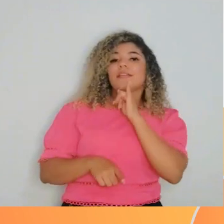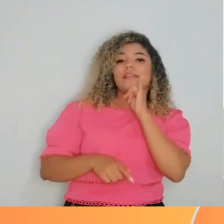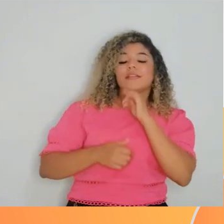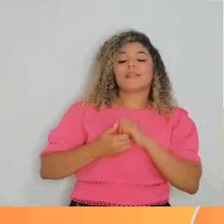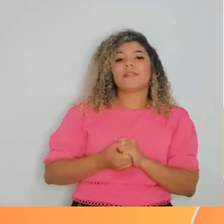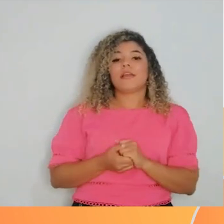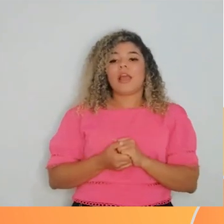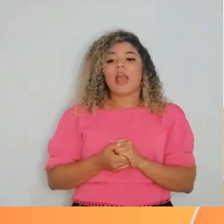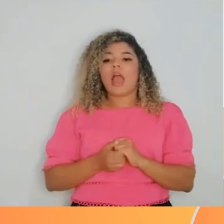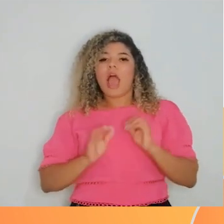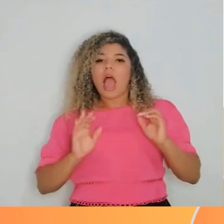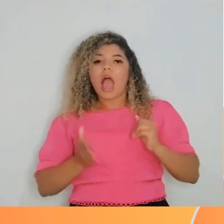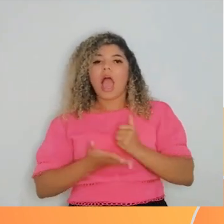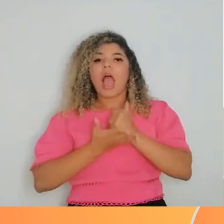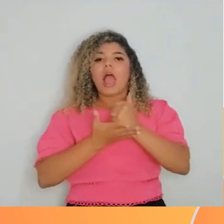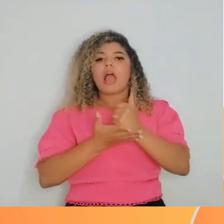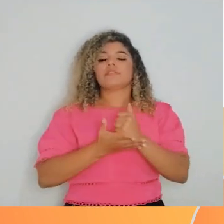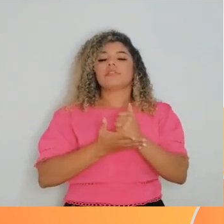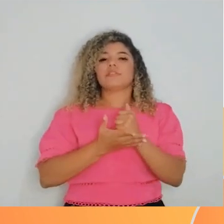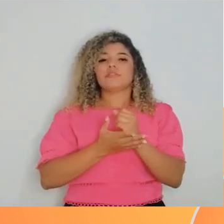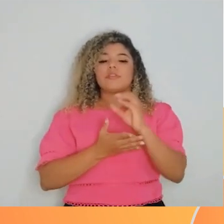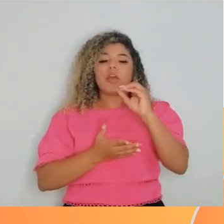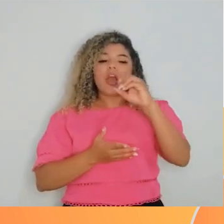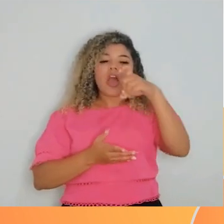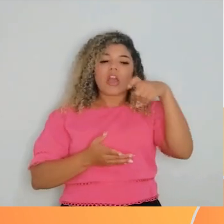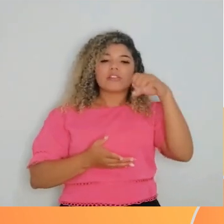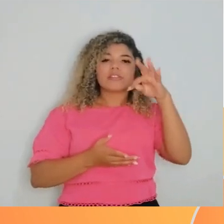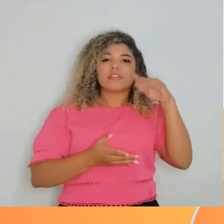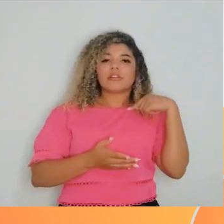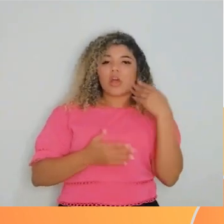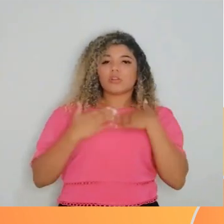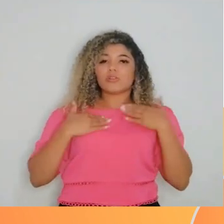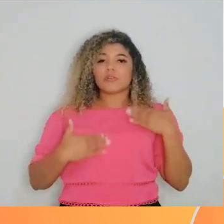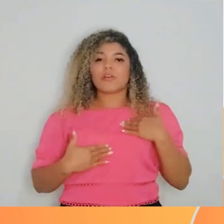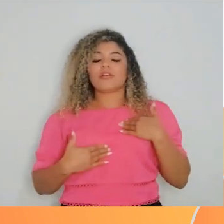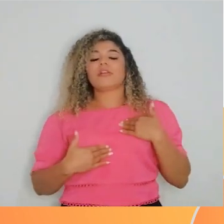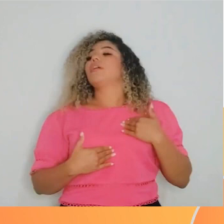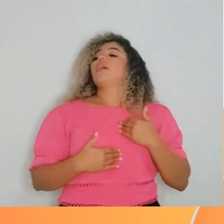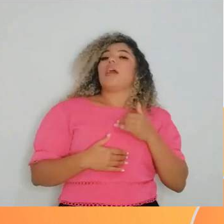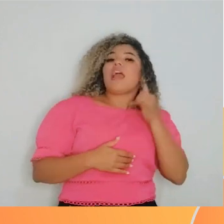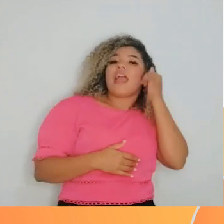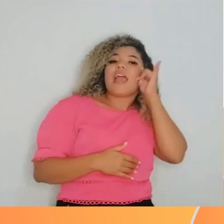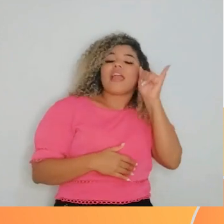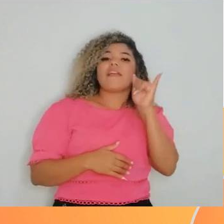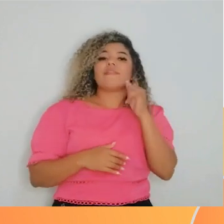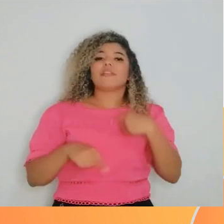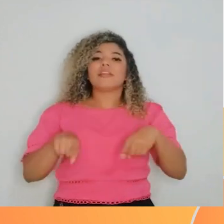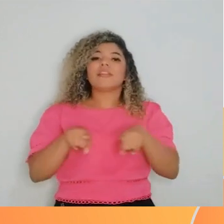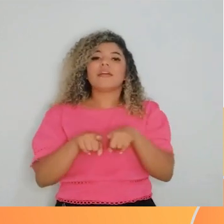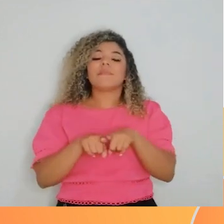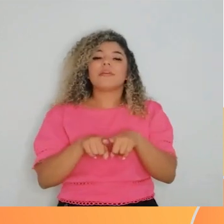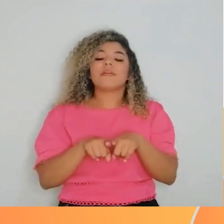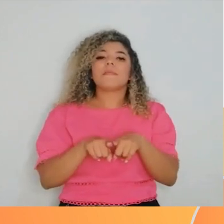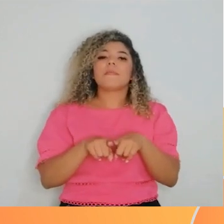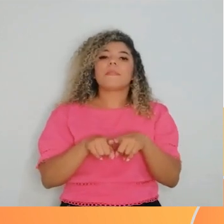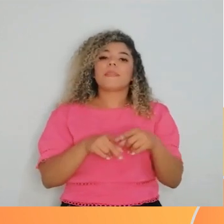uma atuação na parte antioxidante do nosso corpo. Combate radicais livres que são